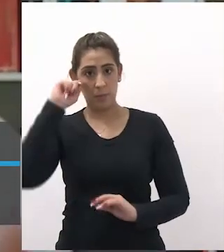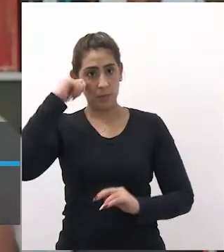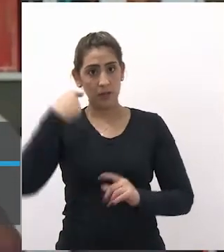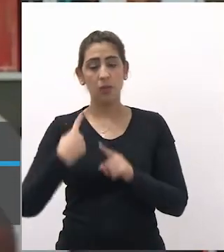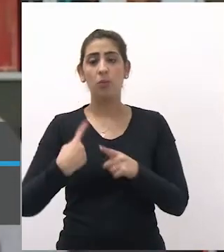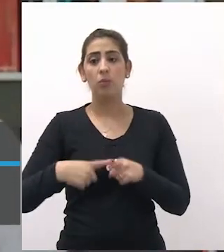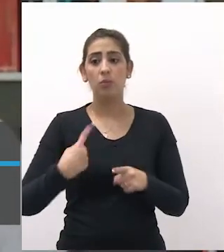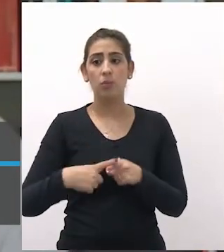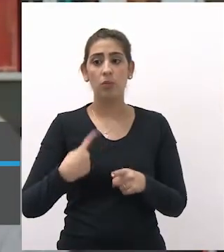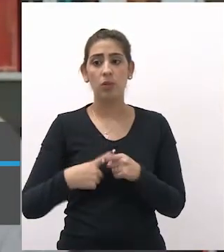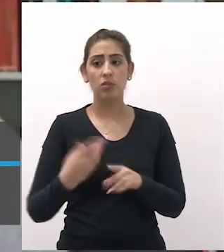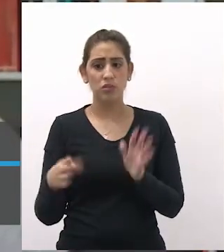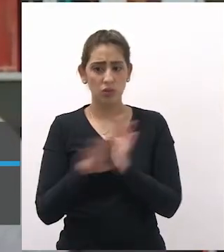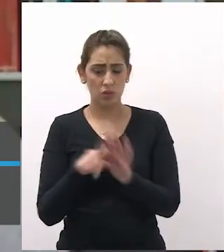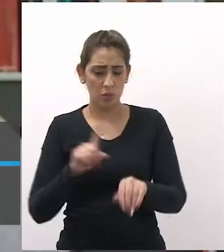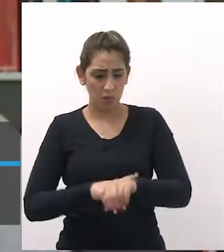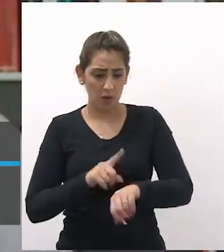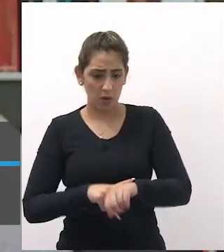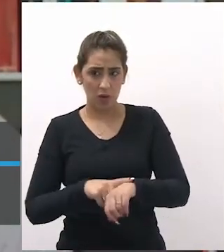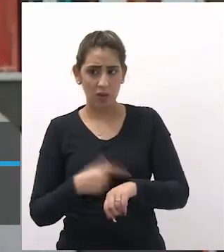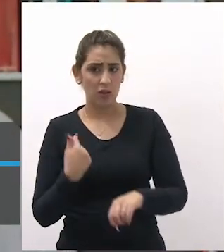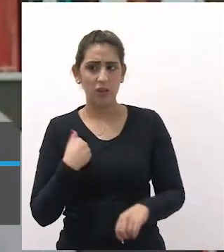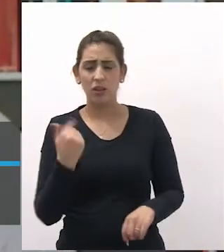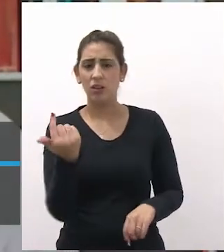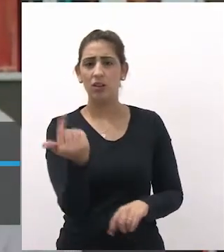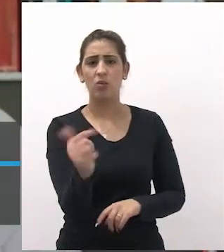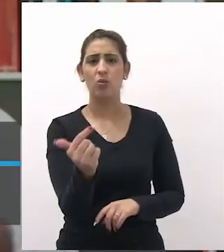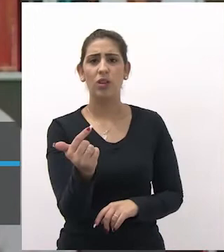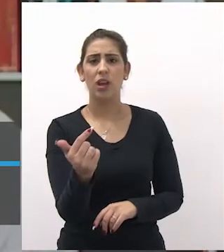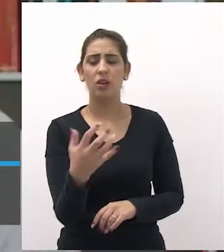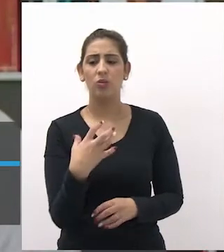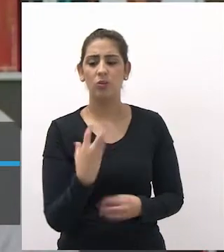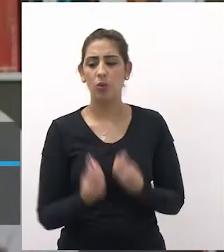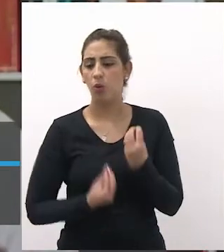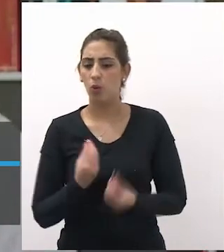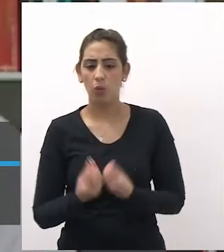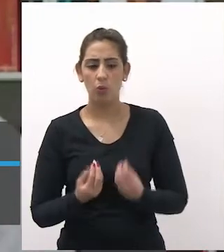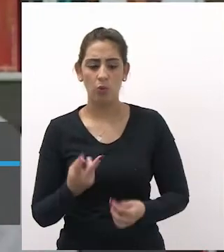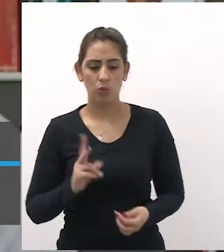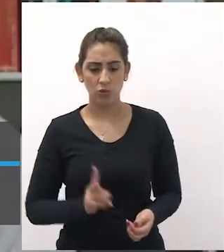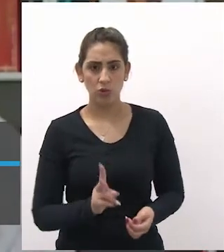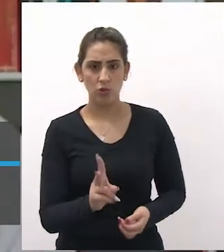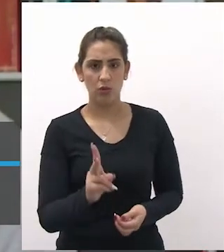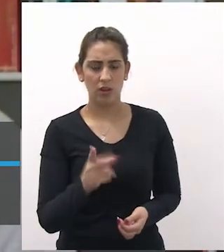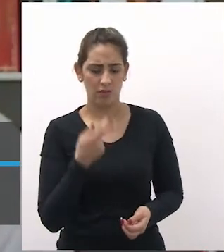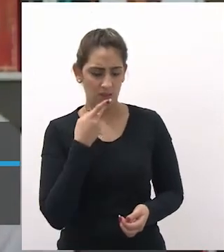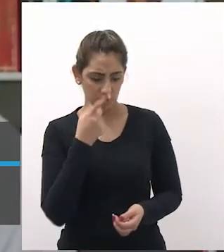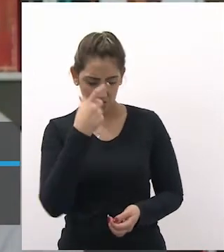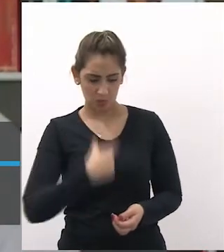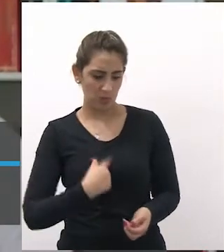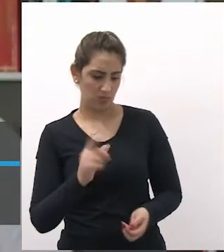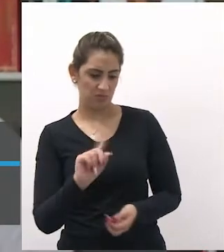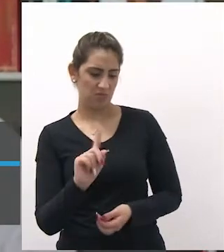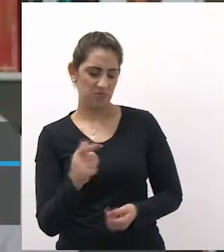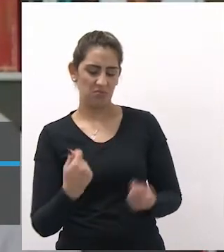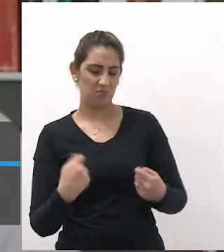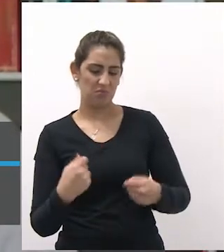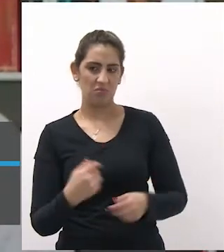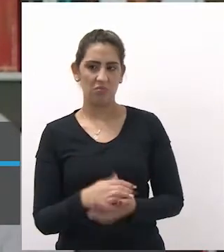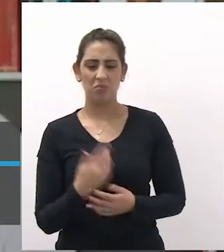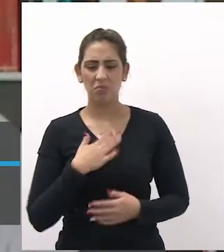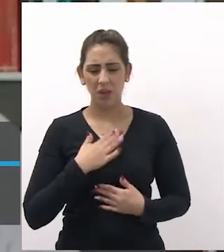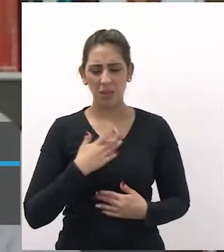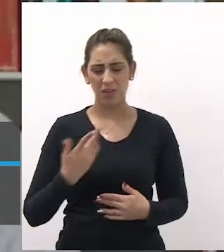a pesquisar, porque chegou uma hora que eu disse assim, não, eu não tenho condição de continuar negando isso. Por quê? Porque para mim era dor,